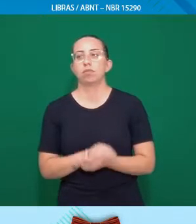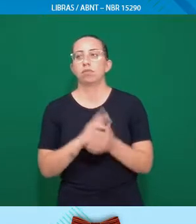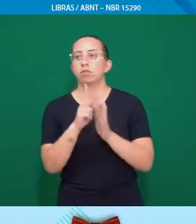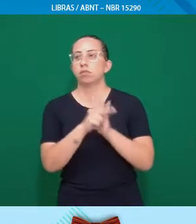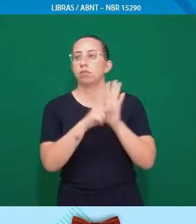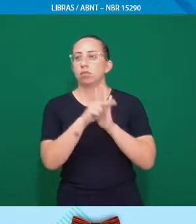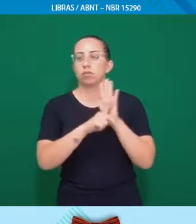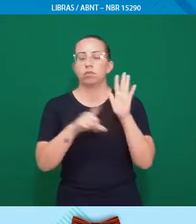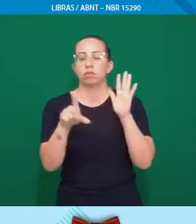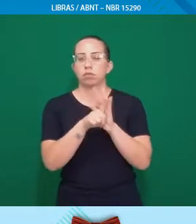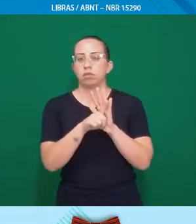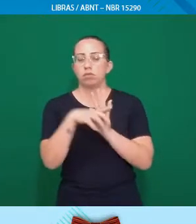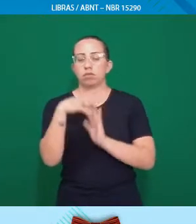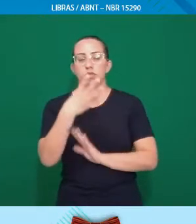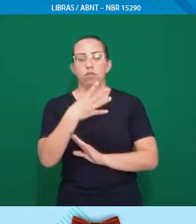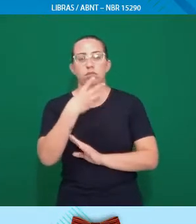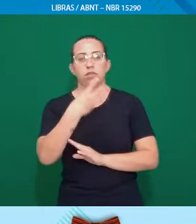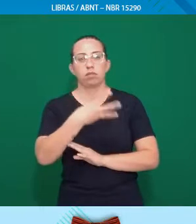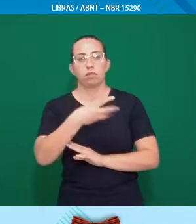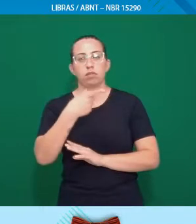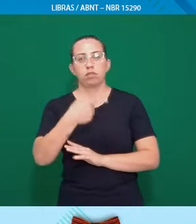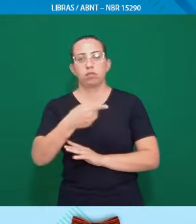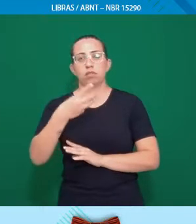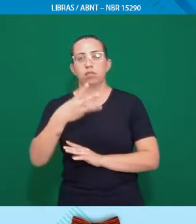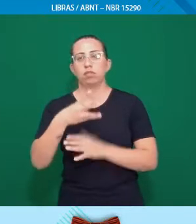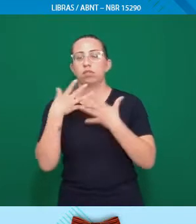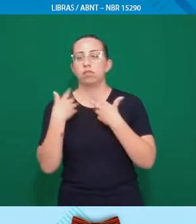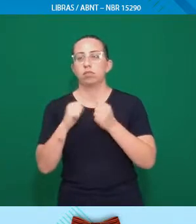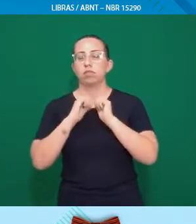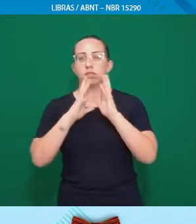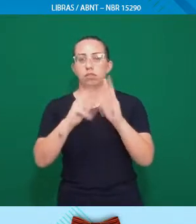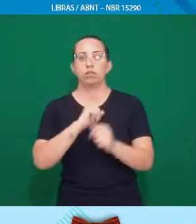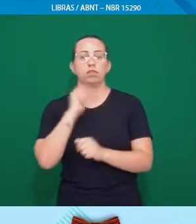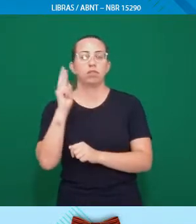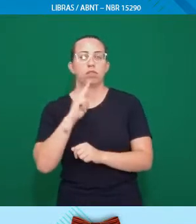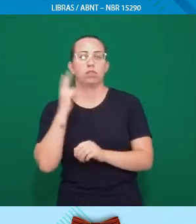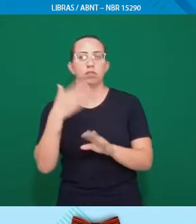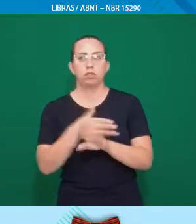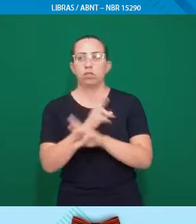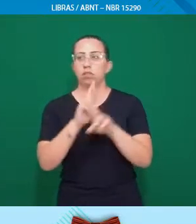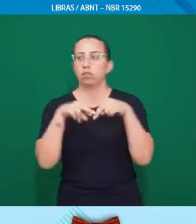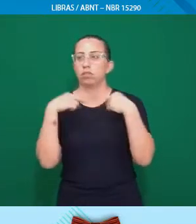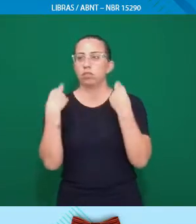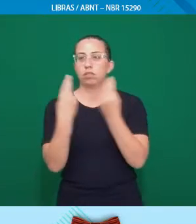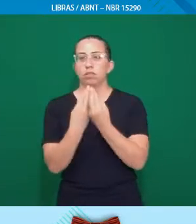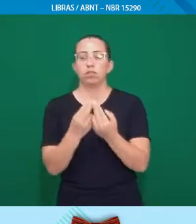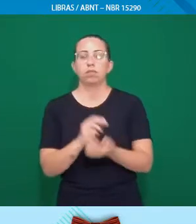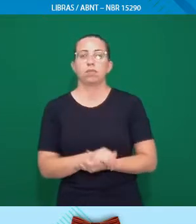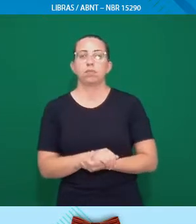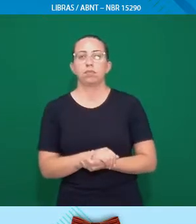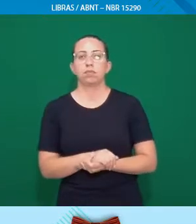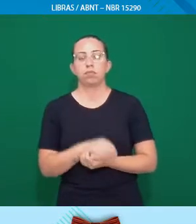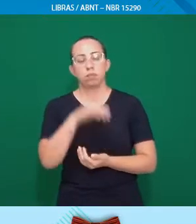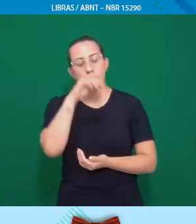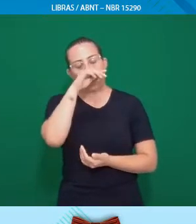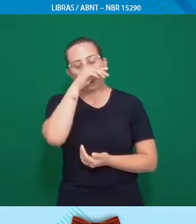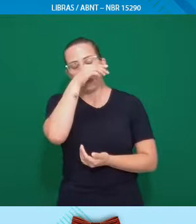o projeto nem ordinário executivo 4373 2021 aprovado por unanimidade pelos vereadores